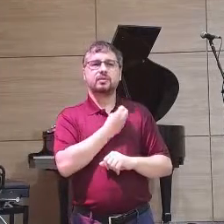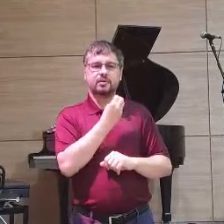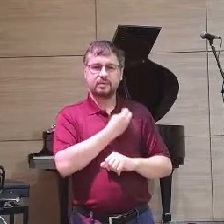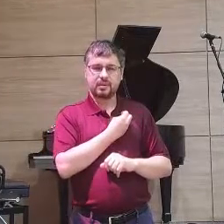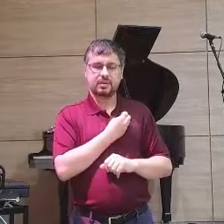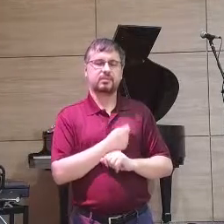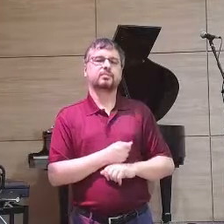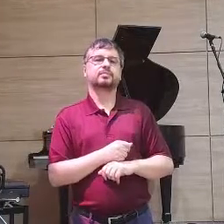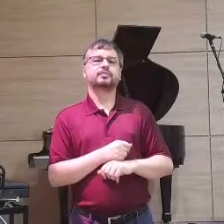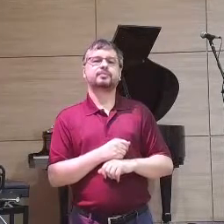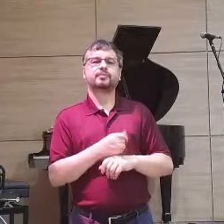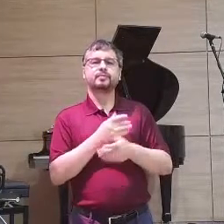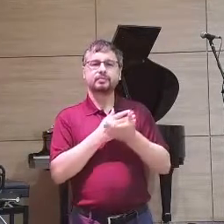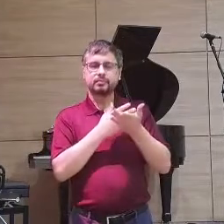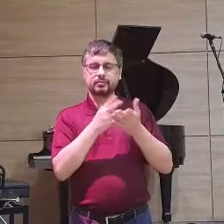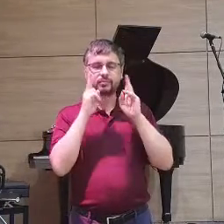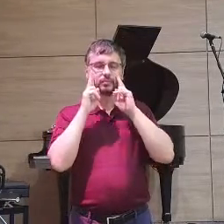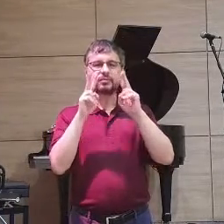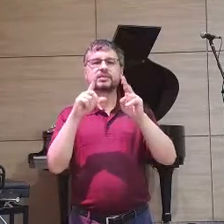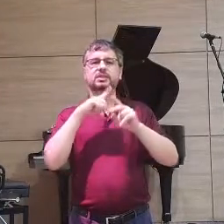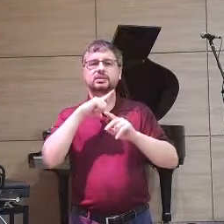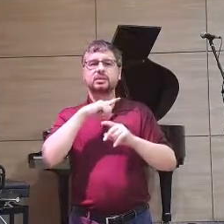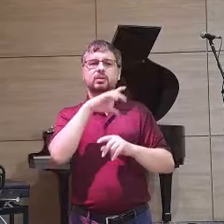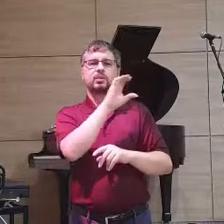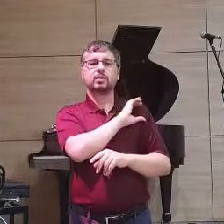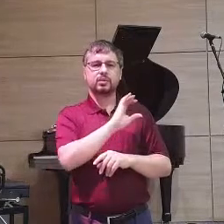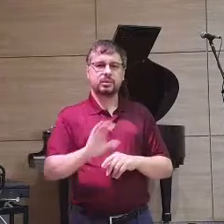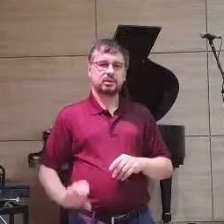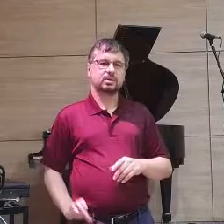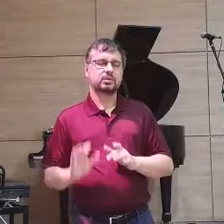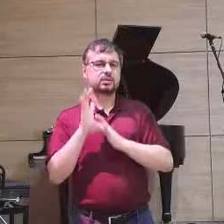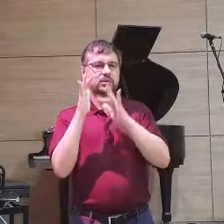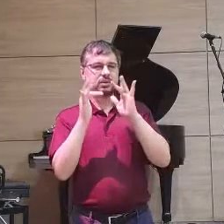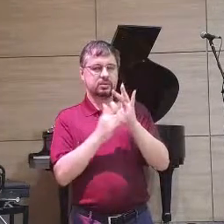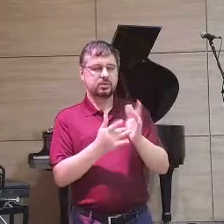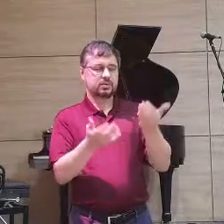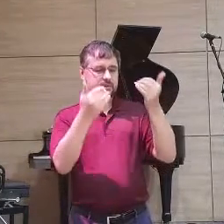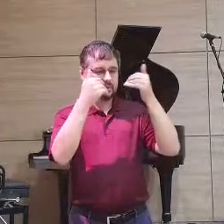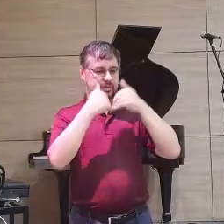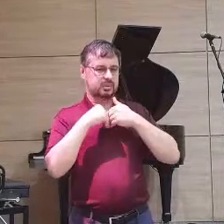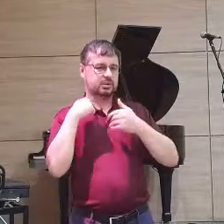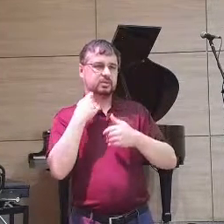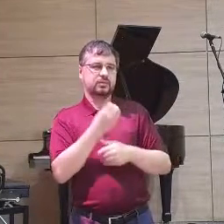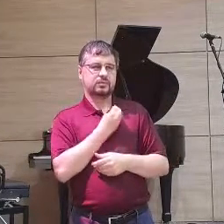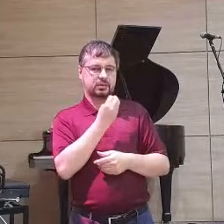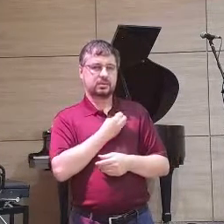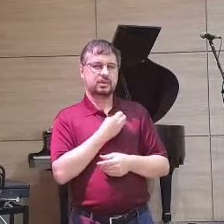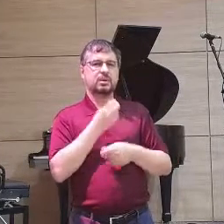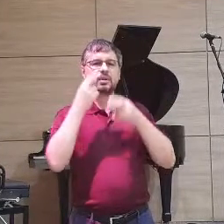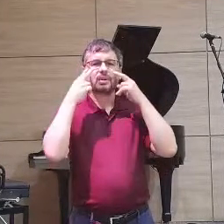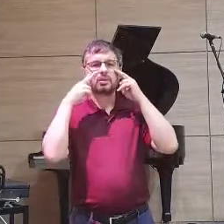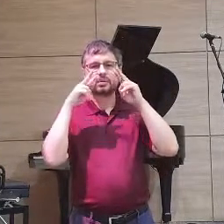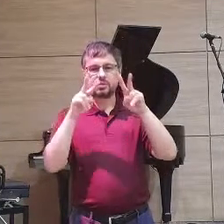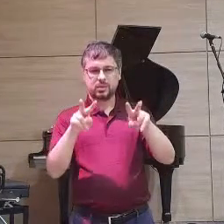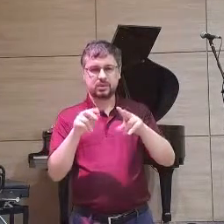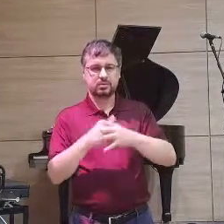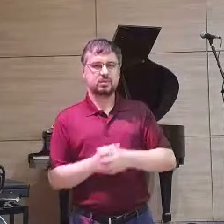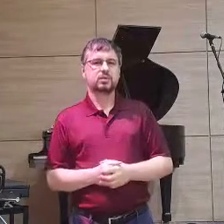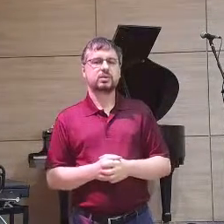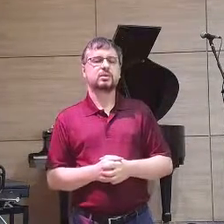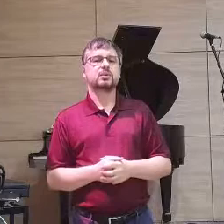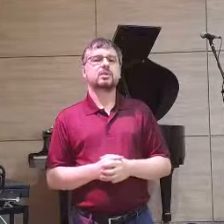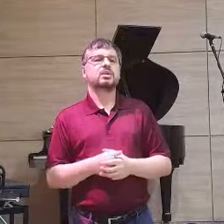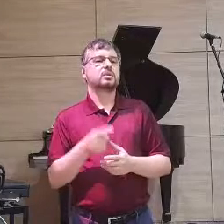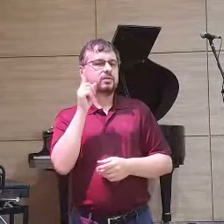nós passamos a ter o cristo dentro de nós nós testemunhamos uma obra que se não